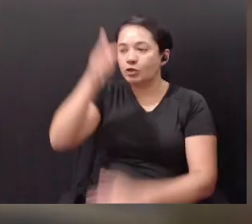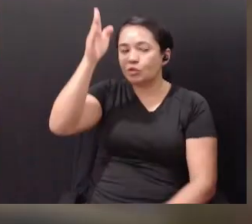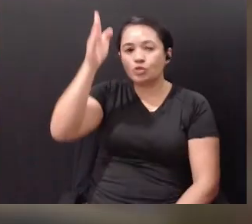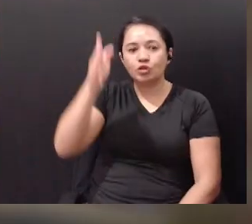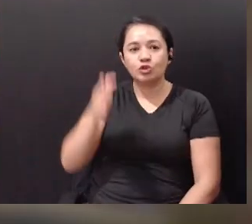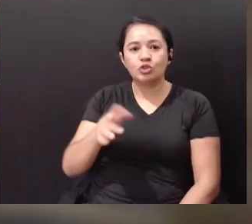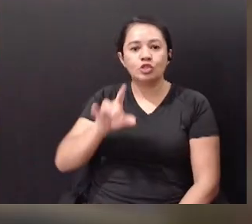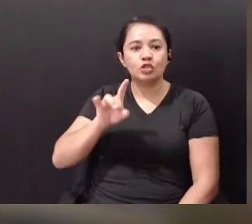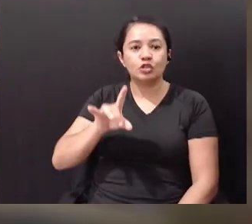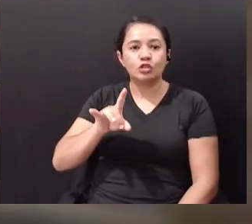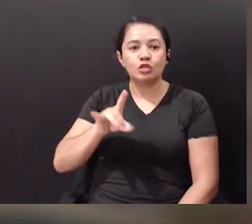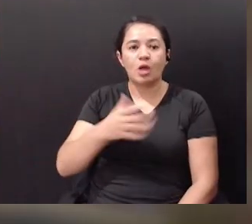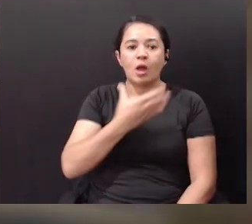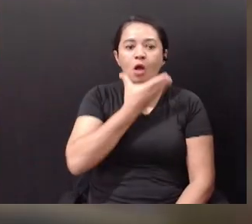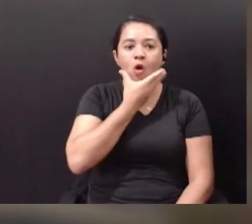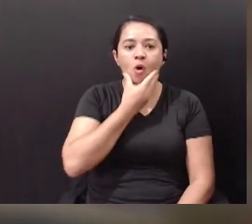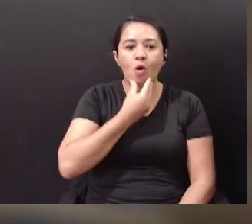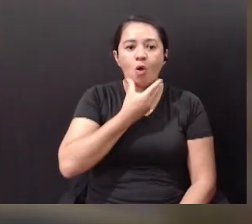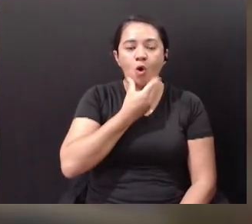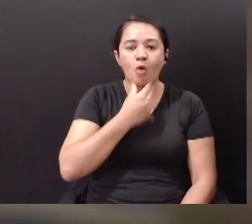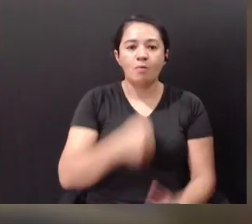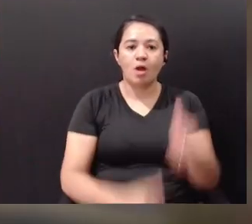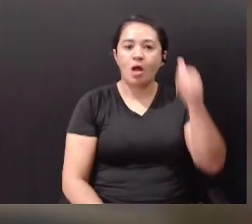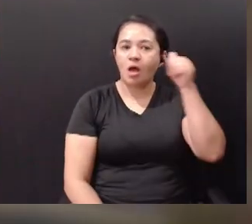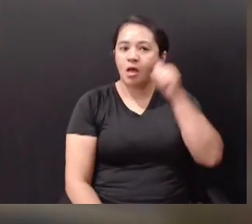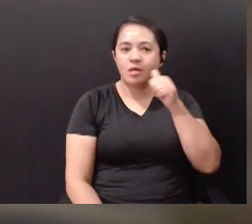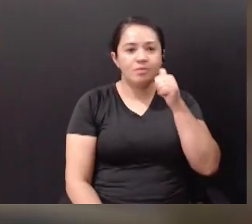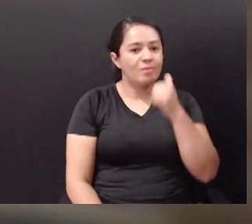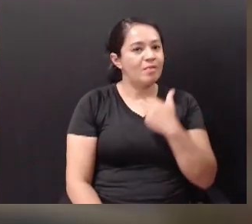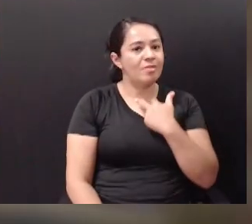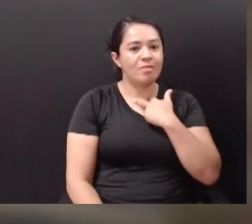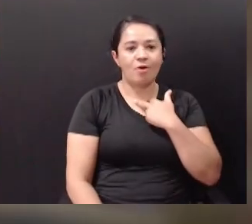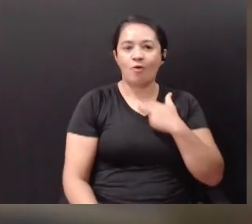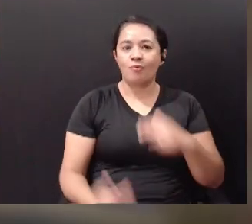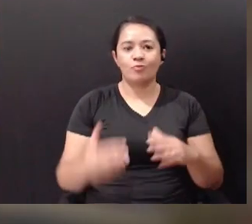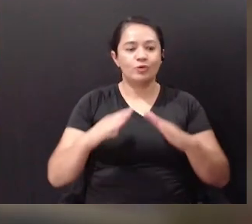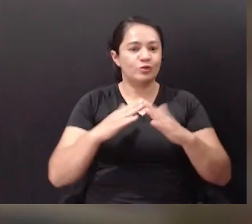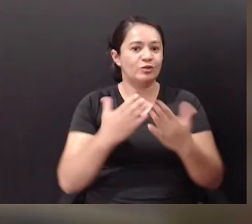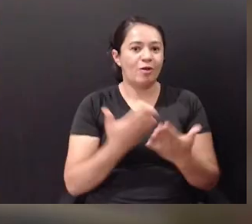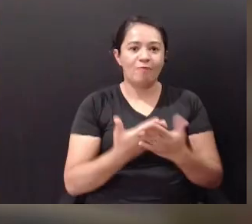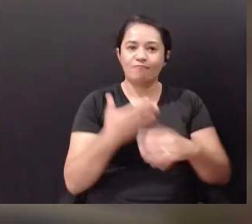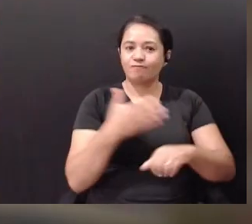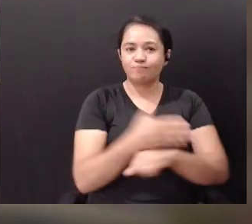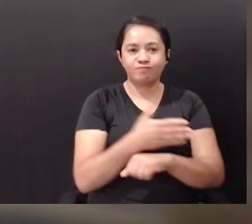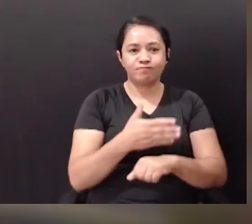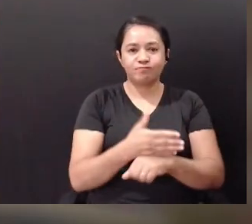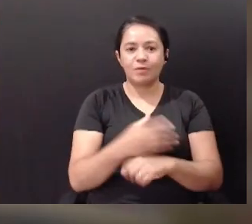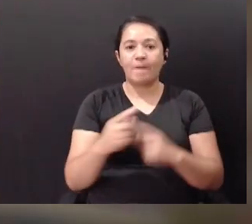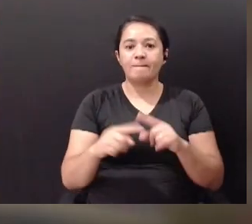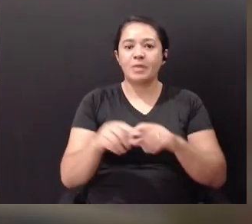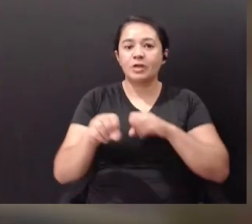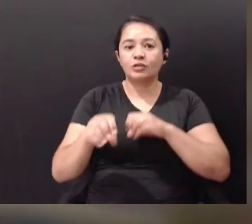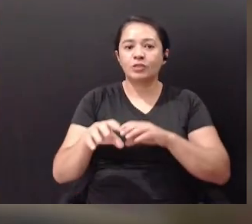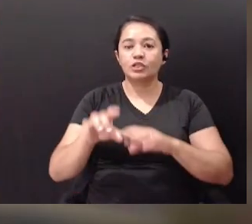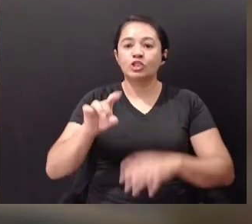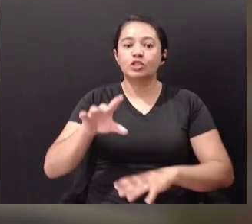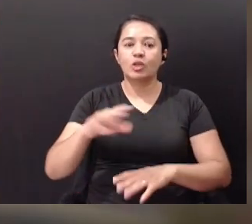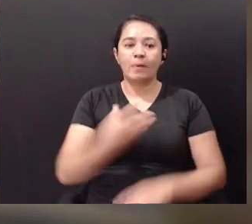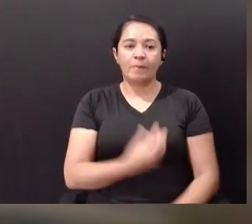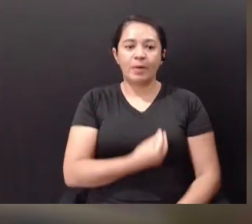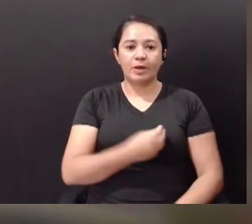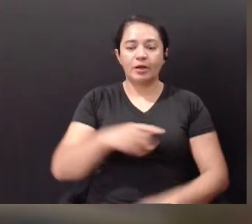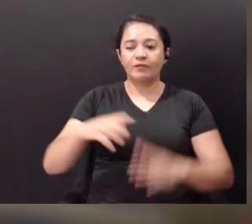homens. As mulheres não tinham acesso aos colégios e eram educadas somente para a vida doméstica e